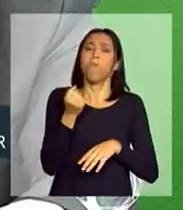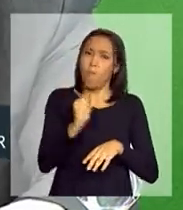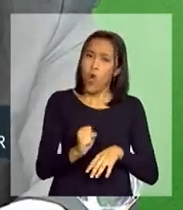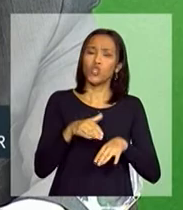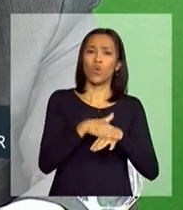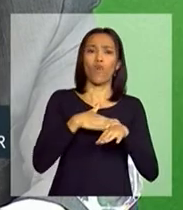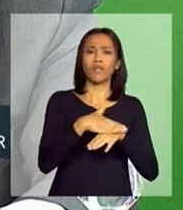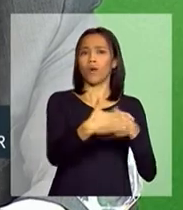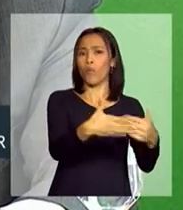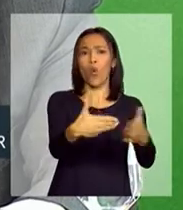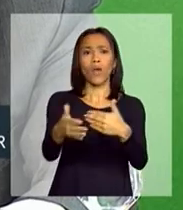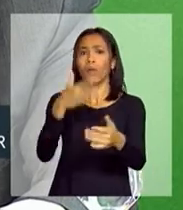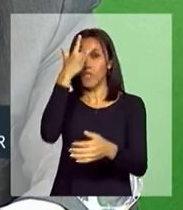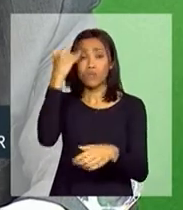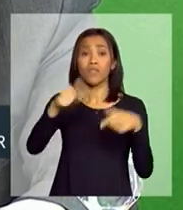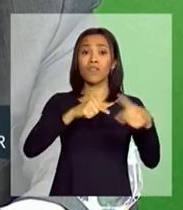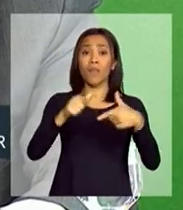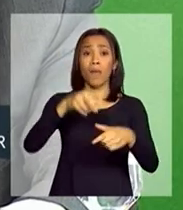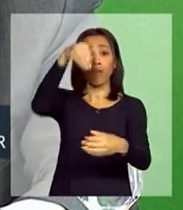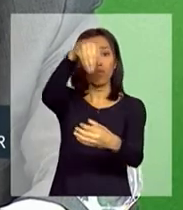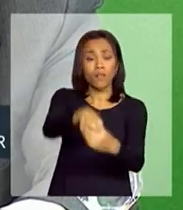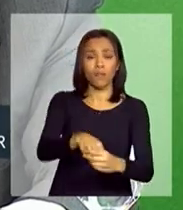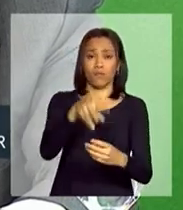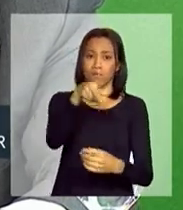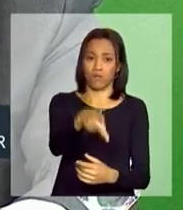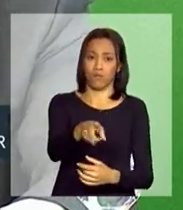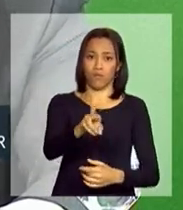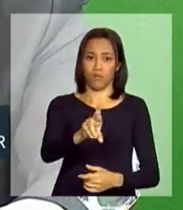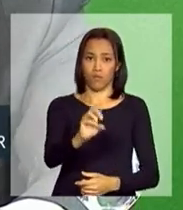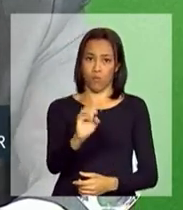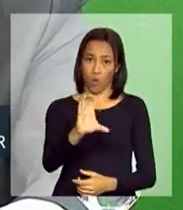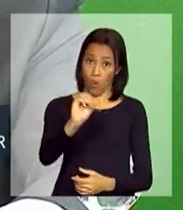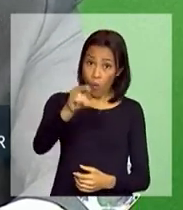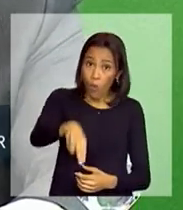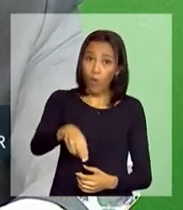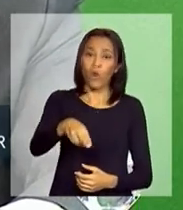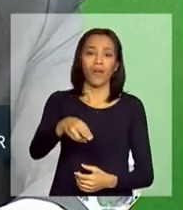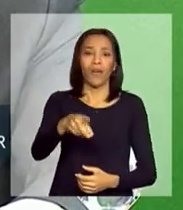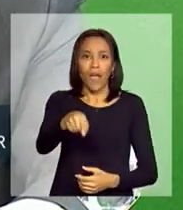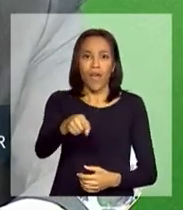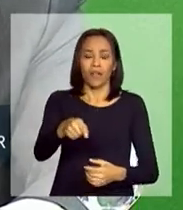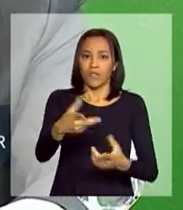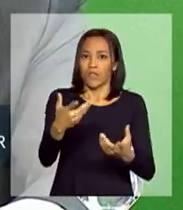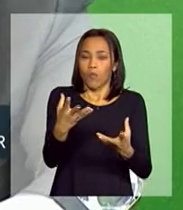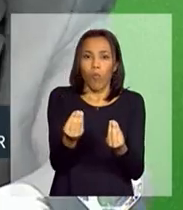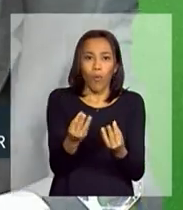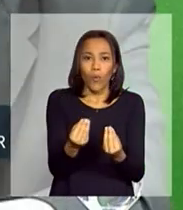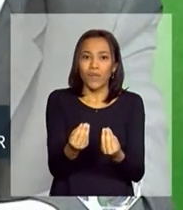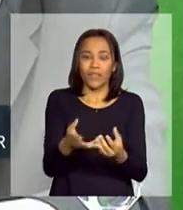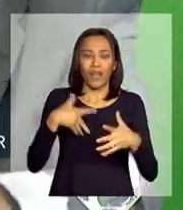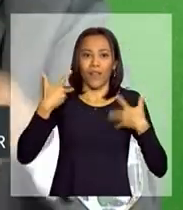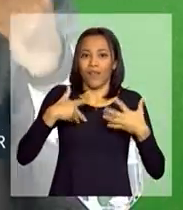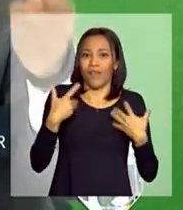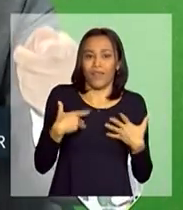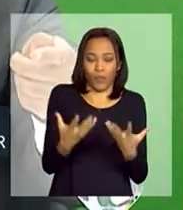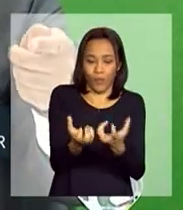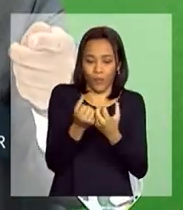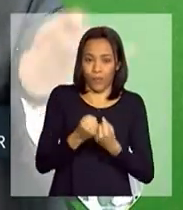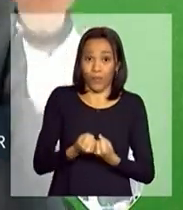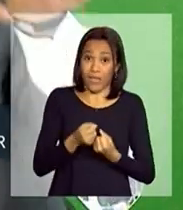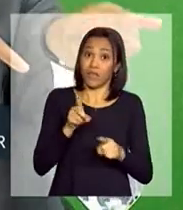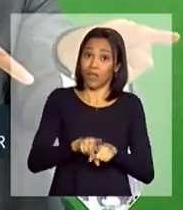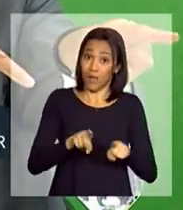pessoa de Procon que estava aqui presente você vai ver a felicidade com que os Procon estão recebendo Esse pacote a carta que entregar